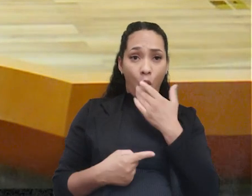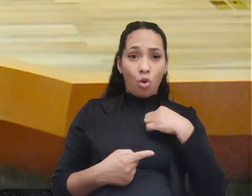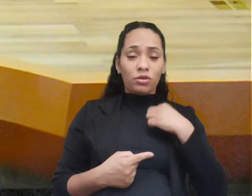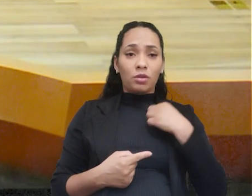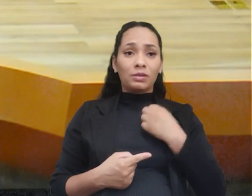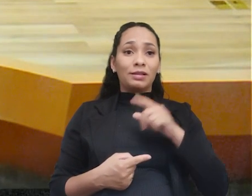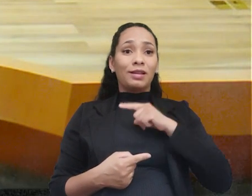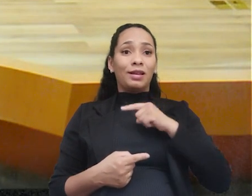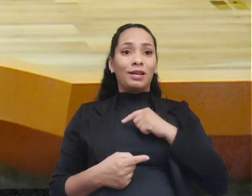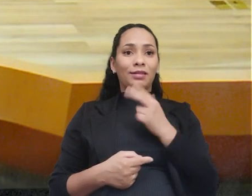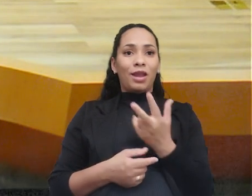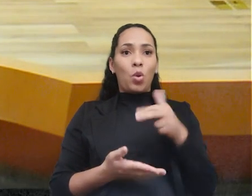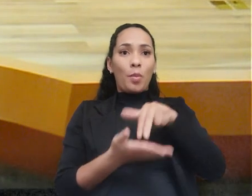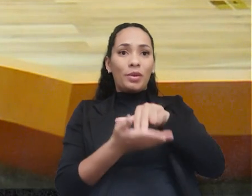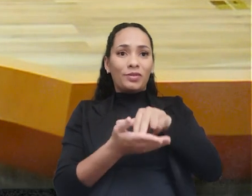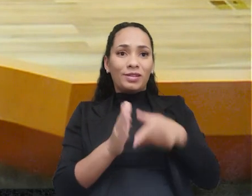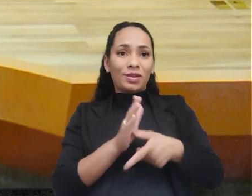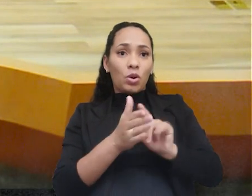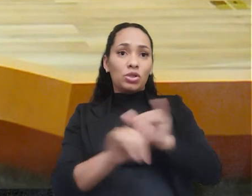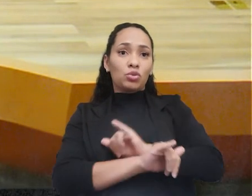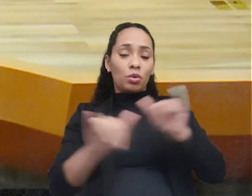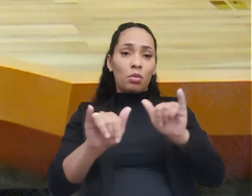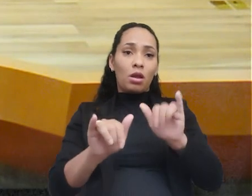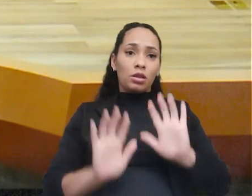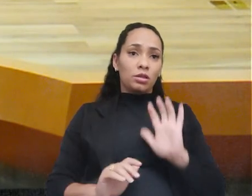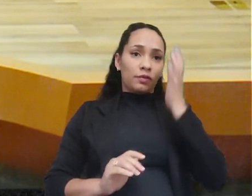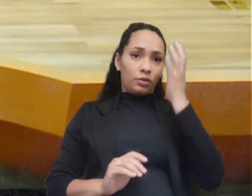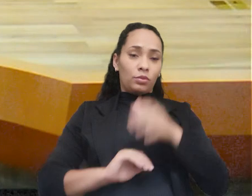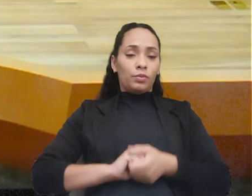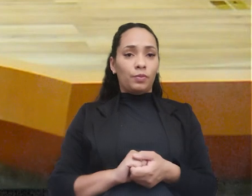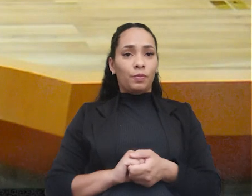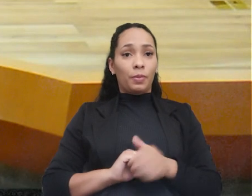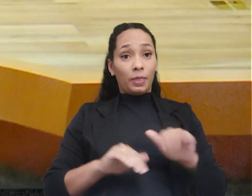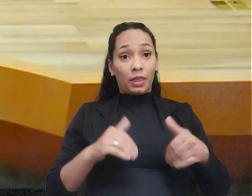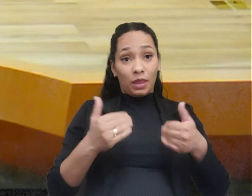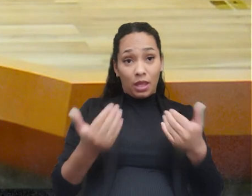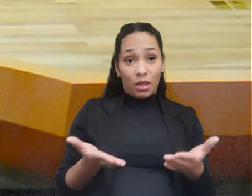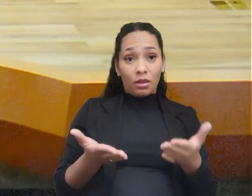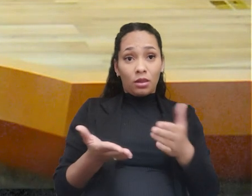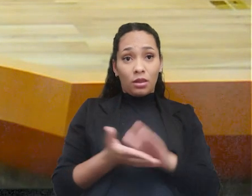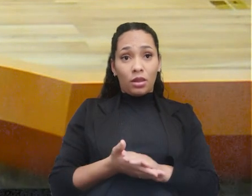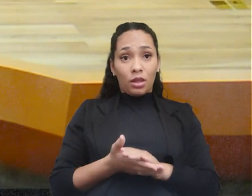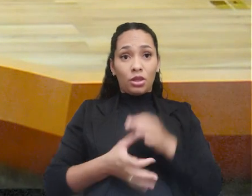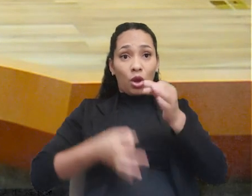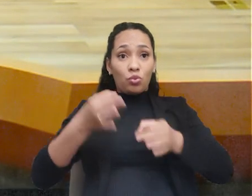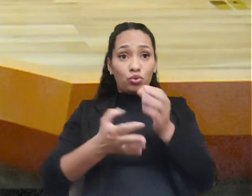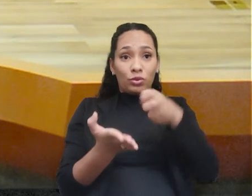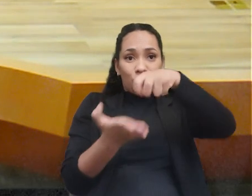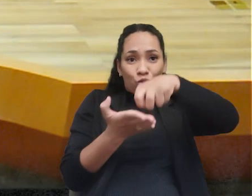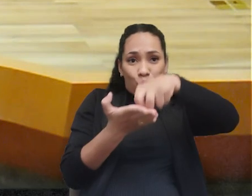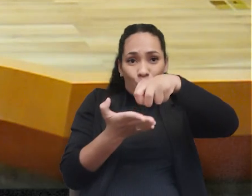haveria uma manifestação prévia de propaganda nesse evento. Daí a razão pela qual o juiz condenou